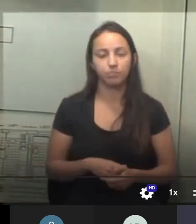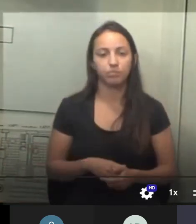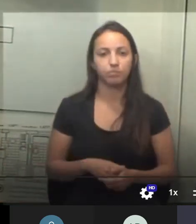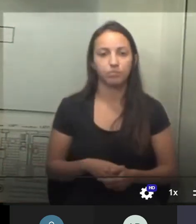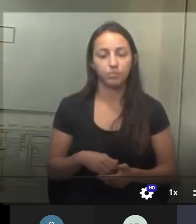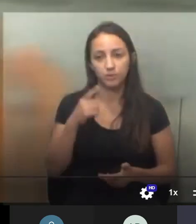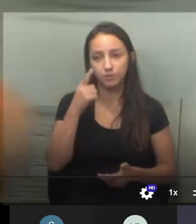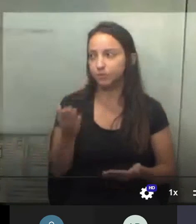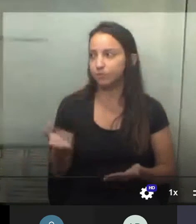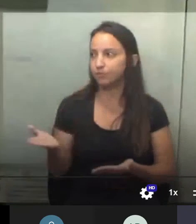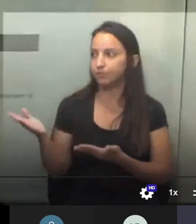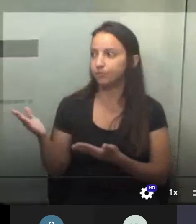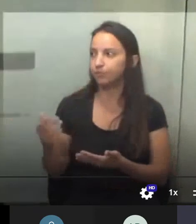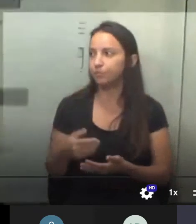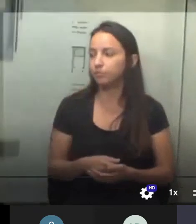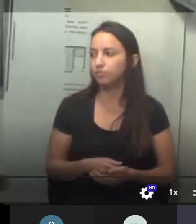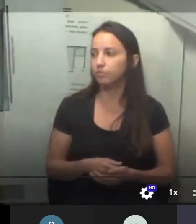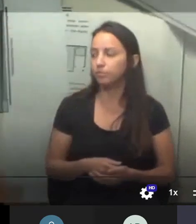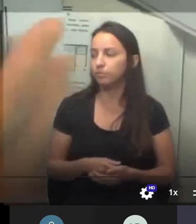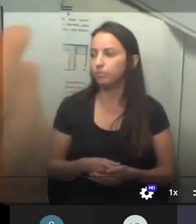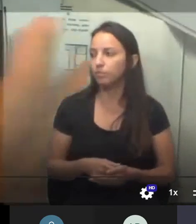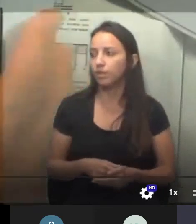certo? Fácil de ver isso.